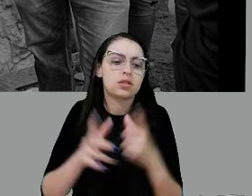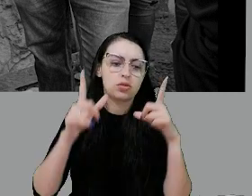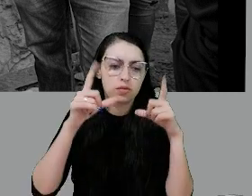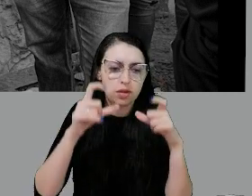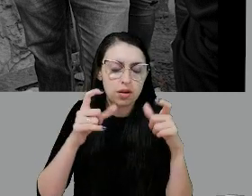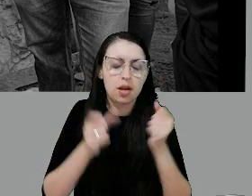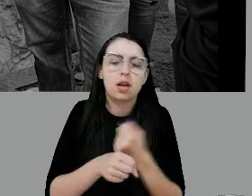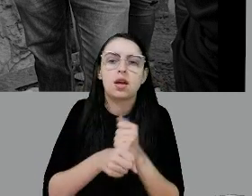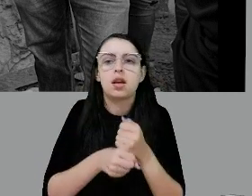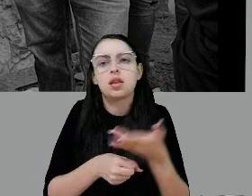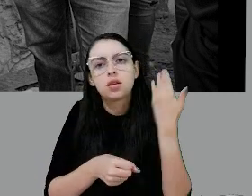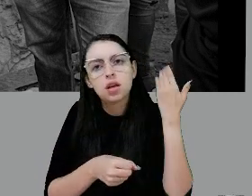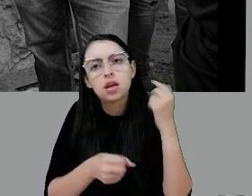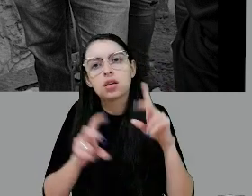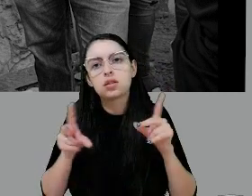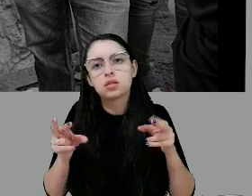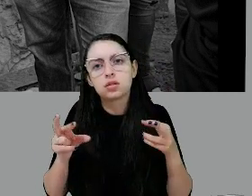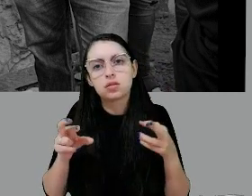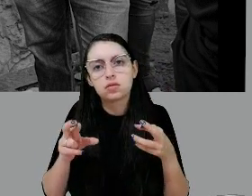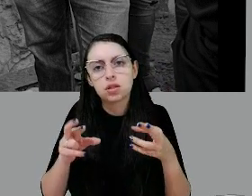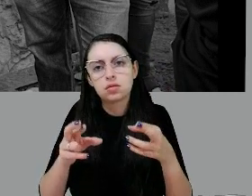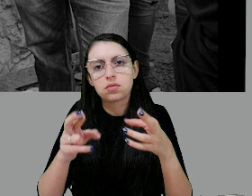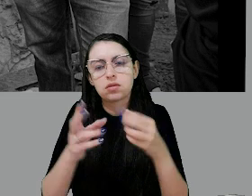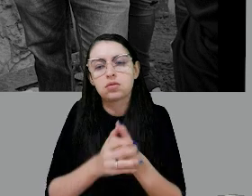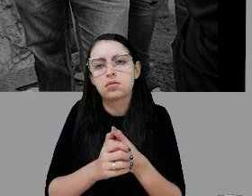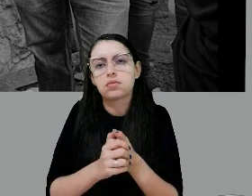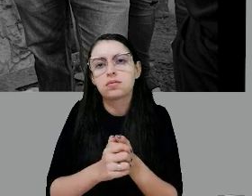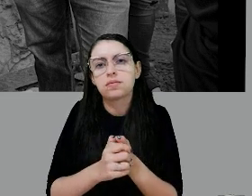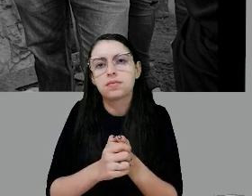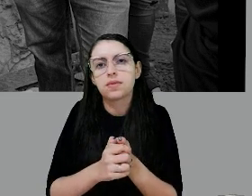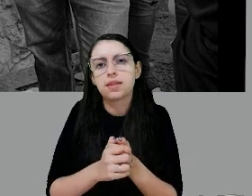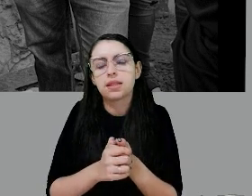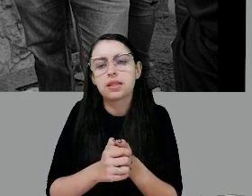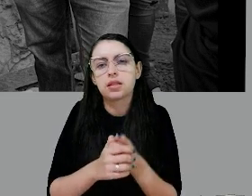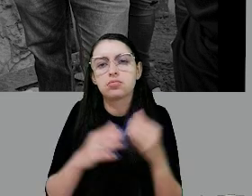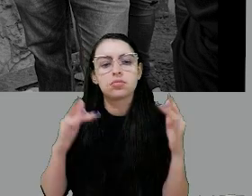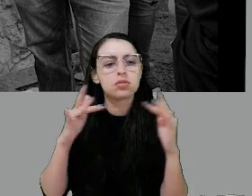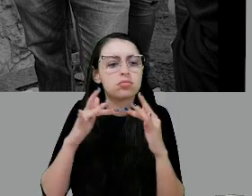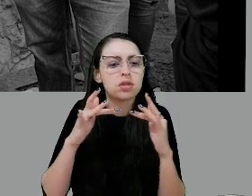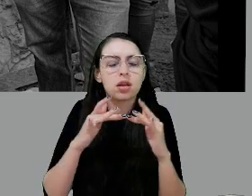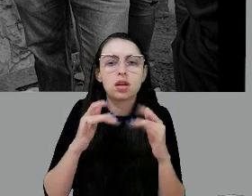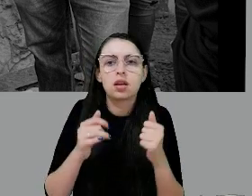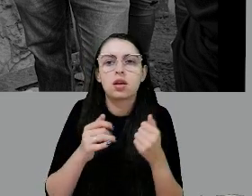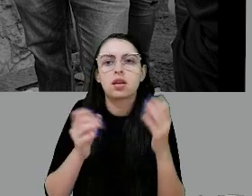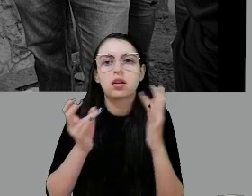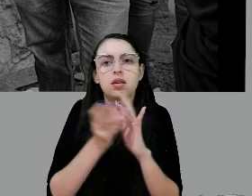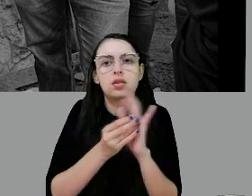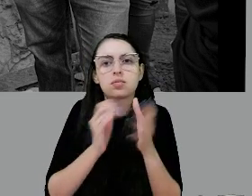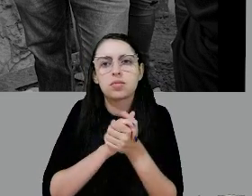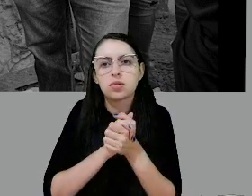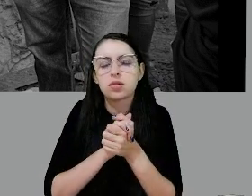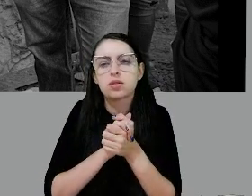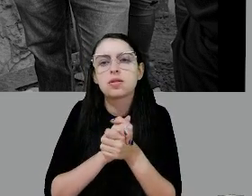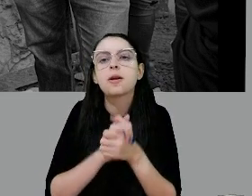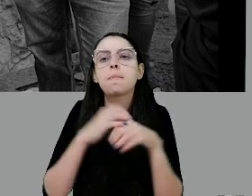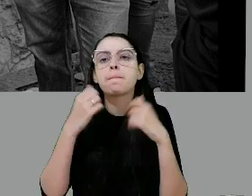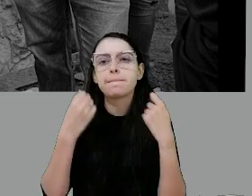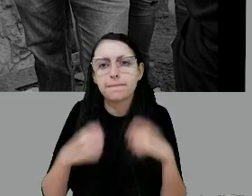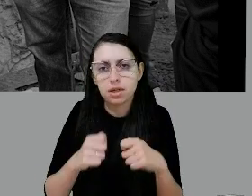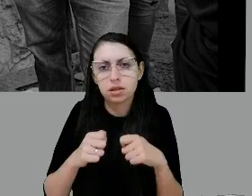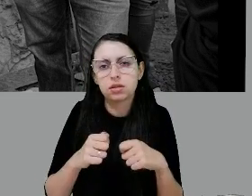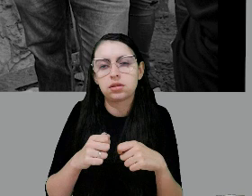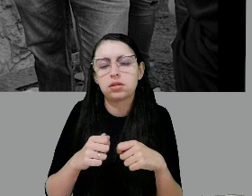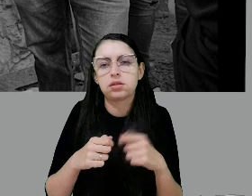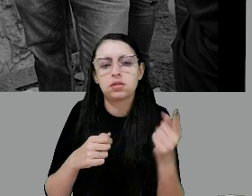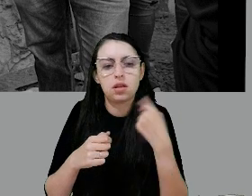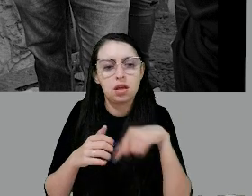tinha fotografado ele ano passado com câncer, ele fazendo quimioterapia, e aí a gente teve uma aproximação e a esposa gentilmente me